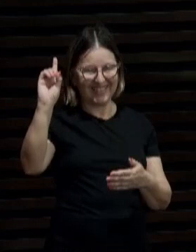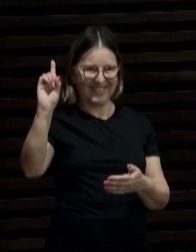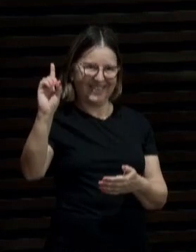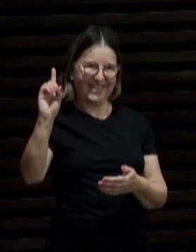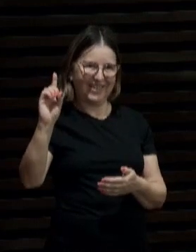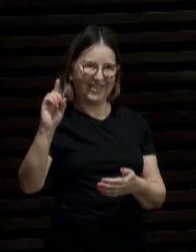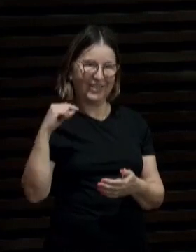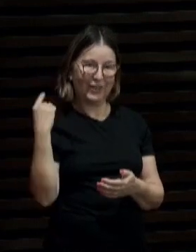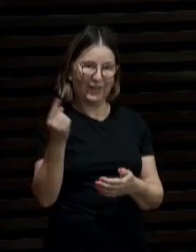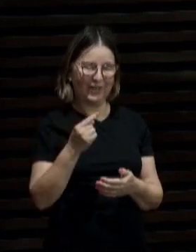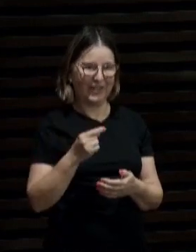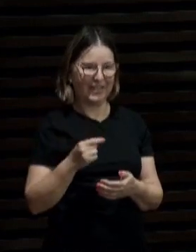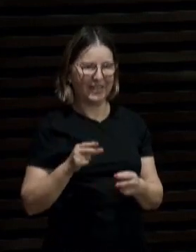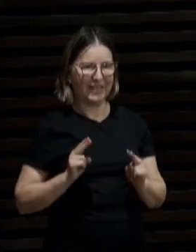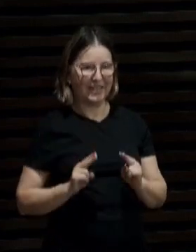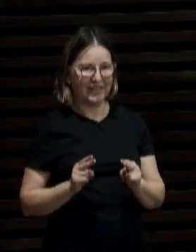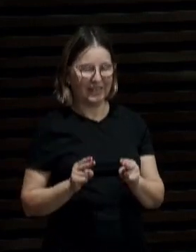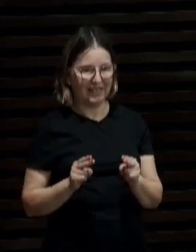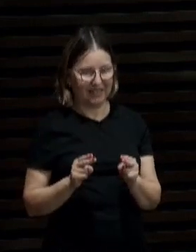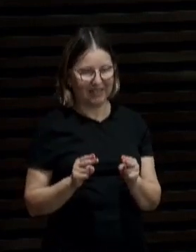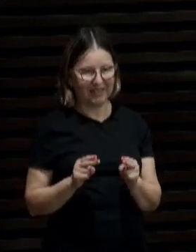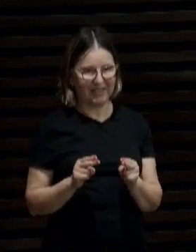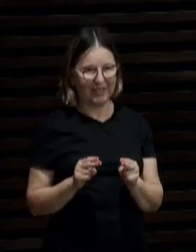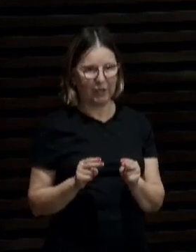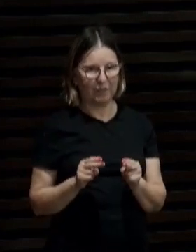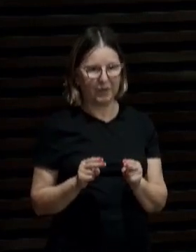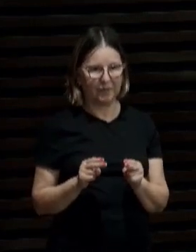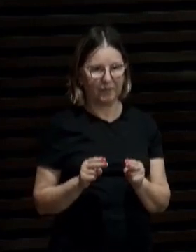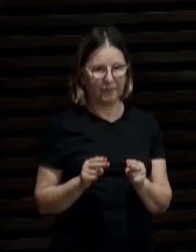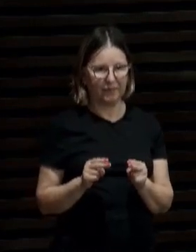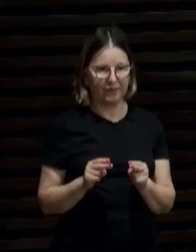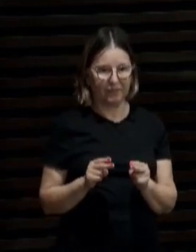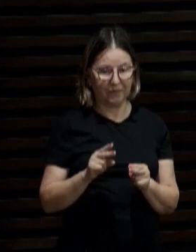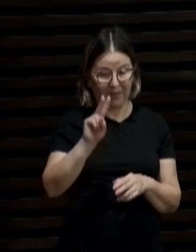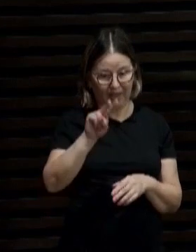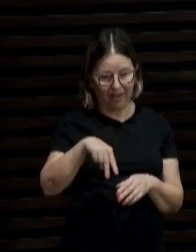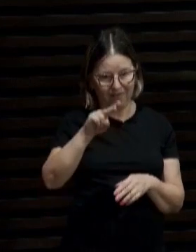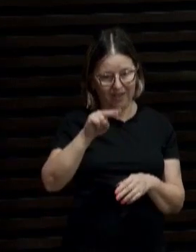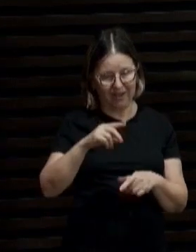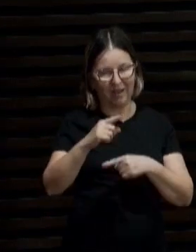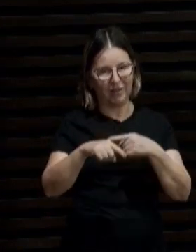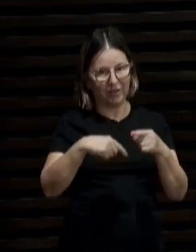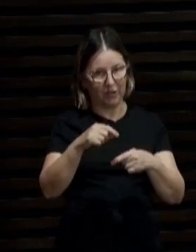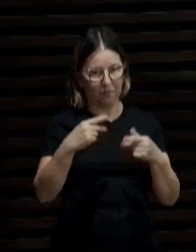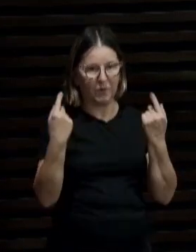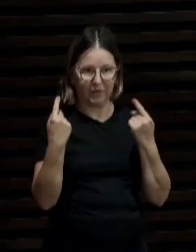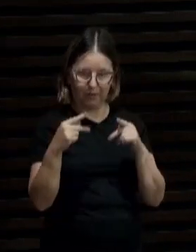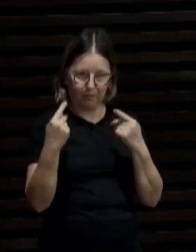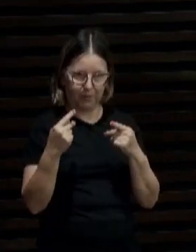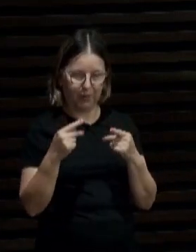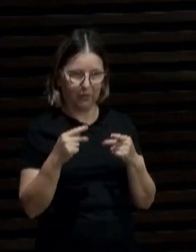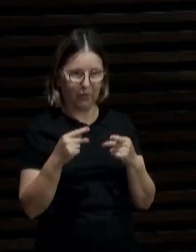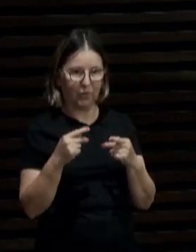sido submetidos nas nossas reuniões dos arautos, né? Em que um ajuda, o outro corrige. Posso dizer que as pregações